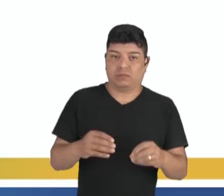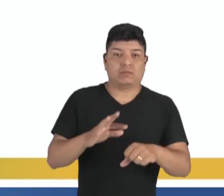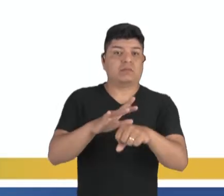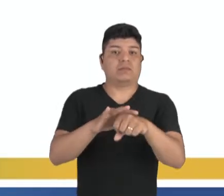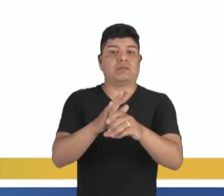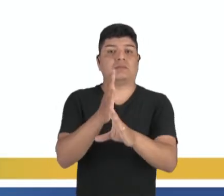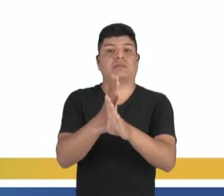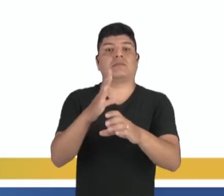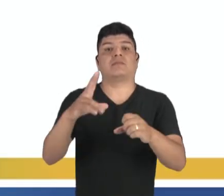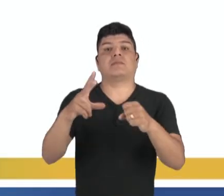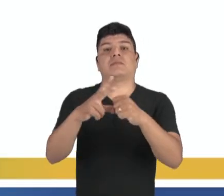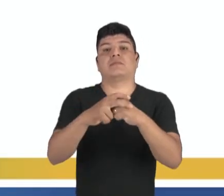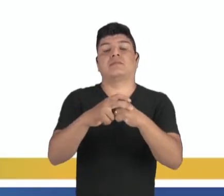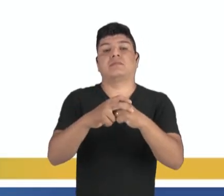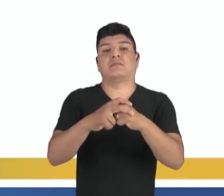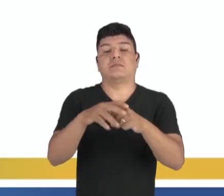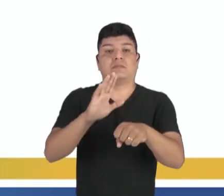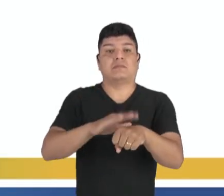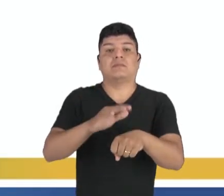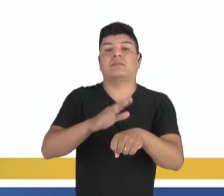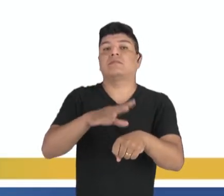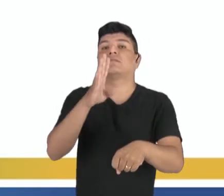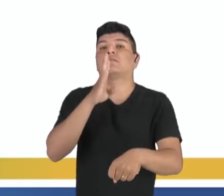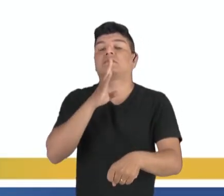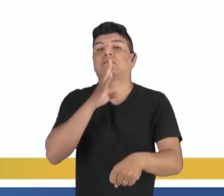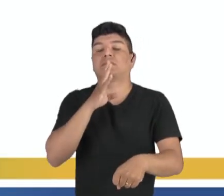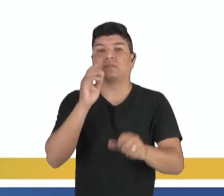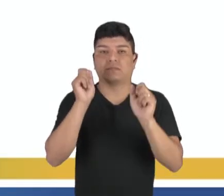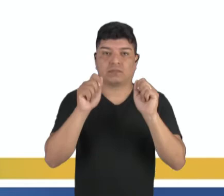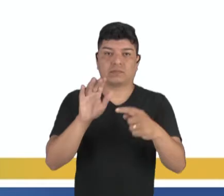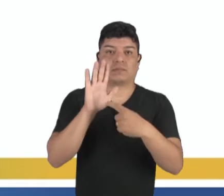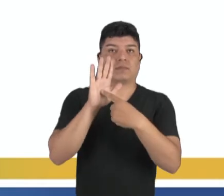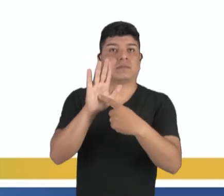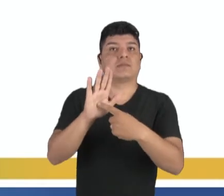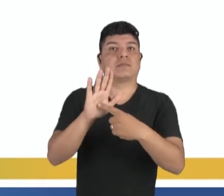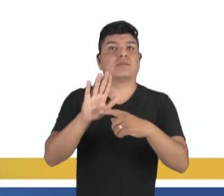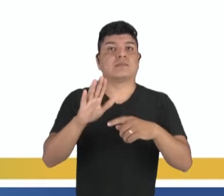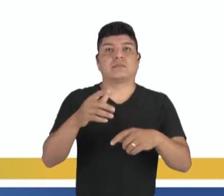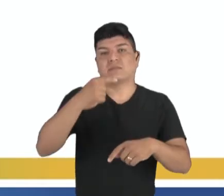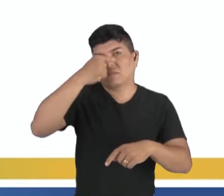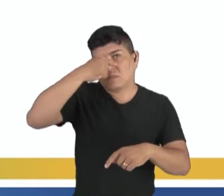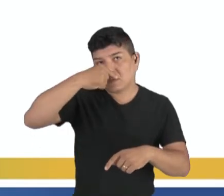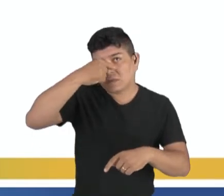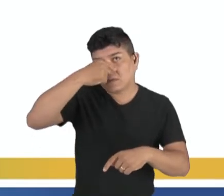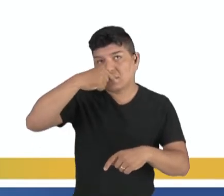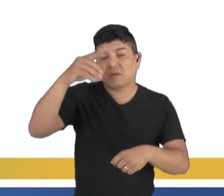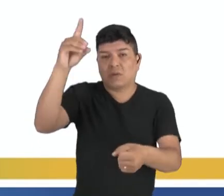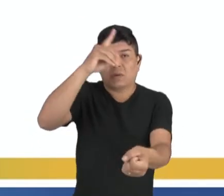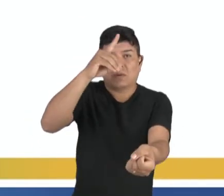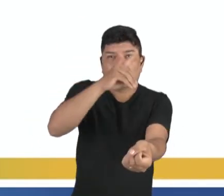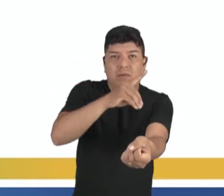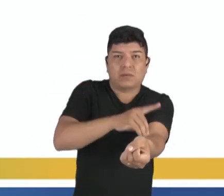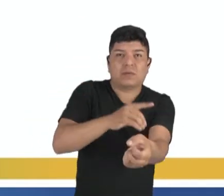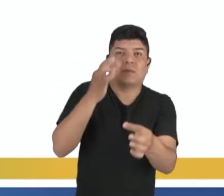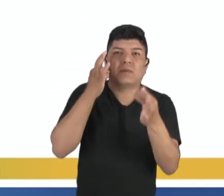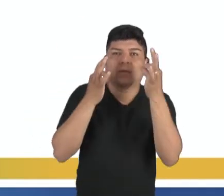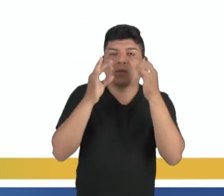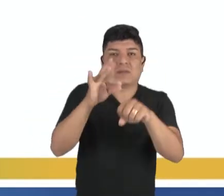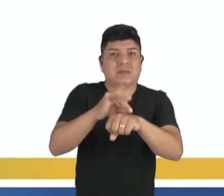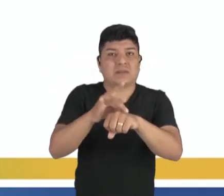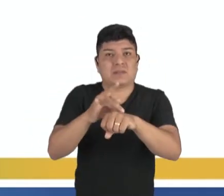causadas pelos vírus, as mais comuns, as mais conhecidas que nós podemos citar são as seguintes: gripe, dengue,